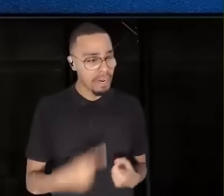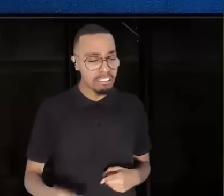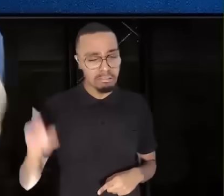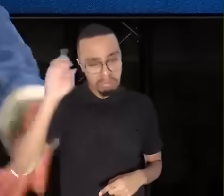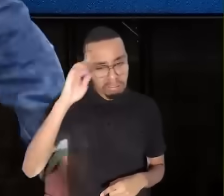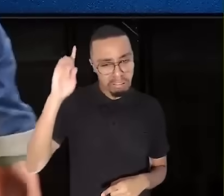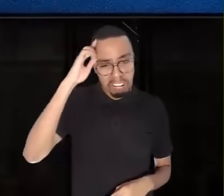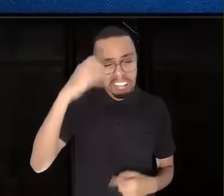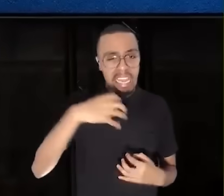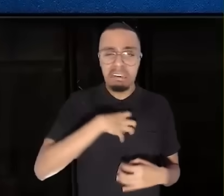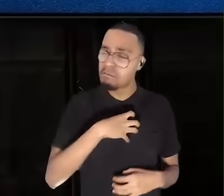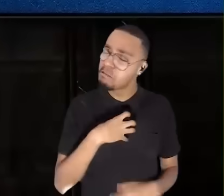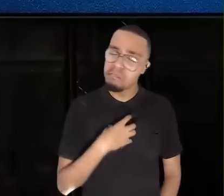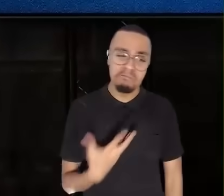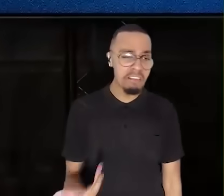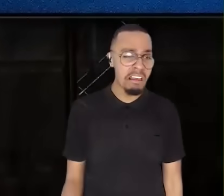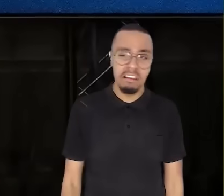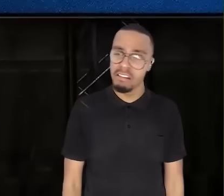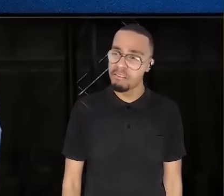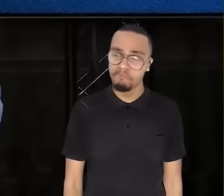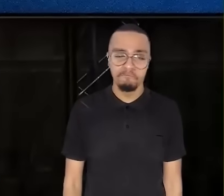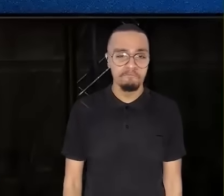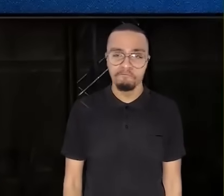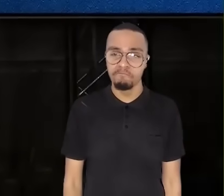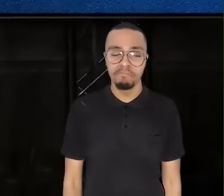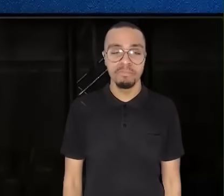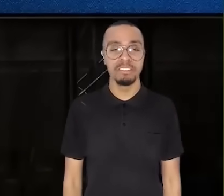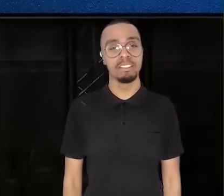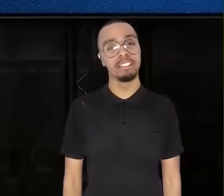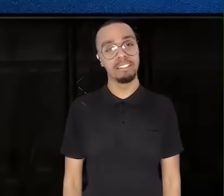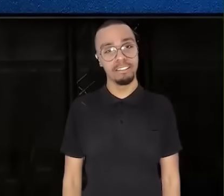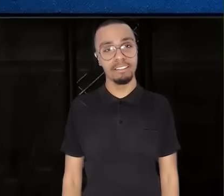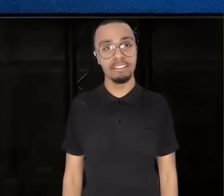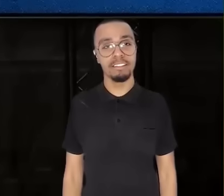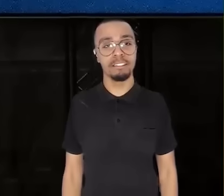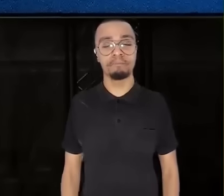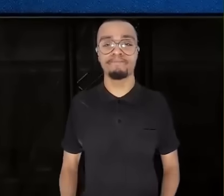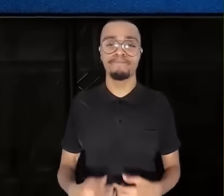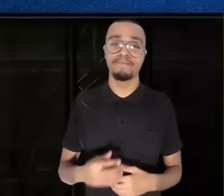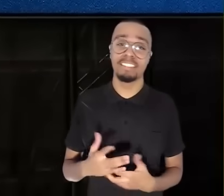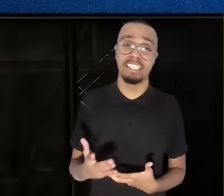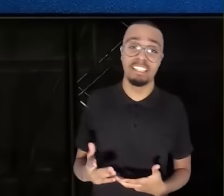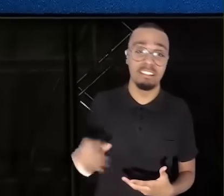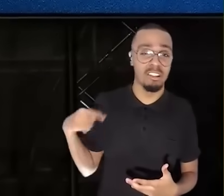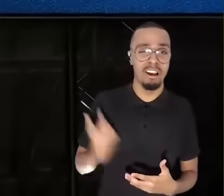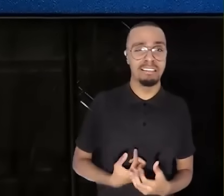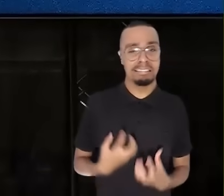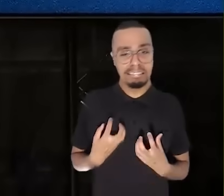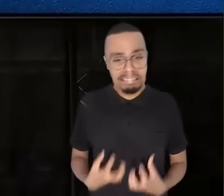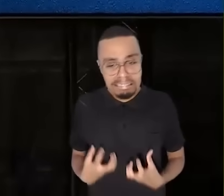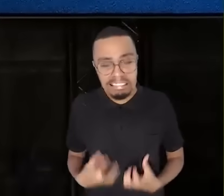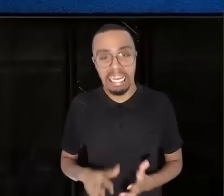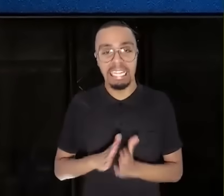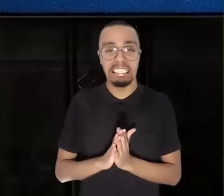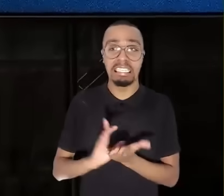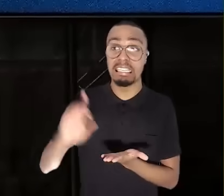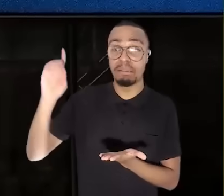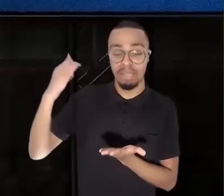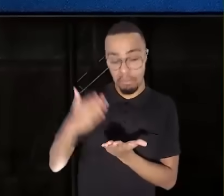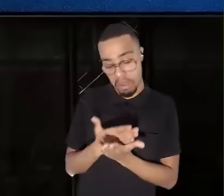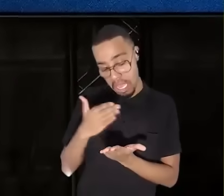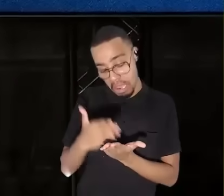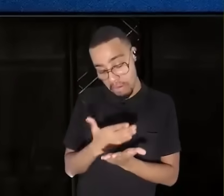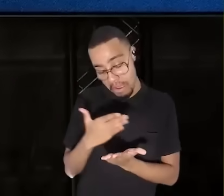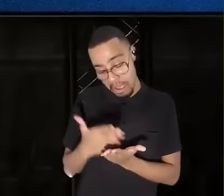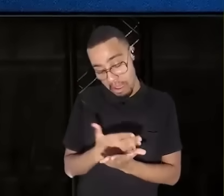prática não é assim que eu me sinto. A questão é que a gente está cansado de ler a Bíblia, a questão é que a gente não tem problema em vir